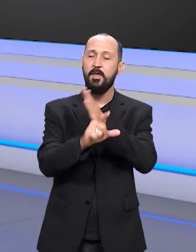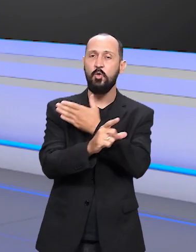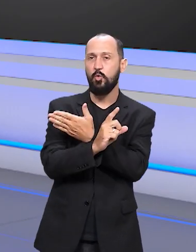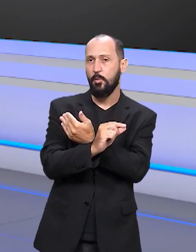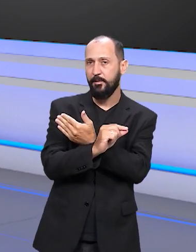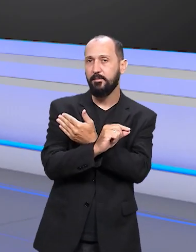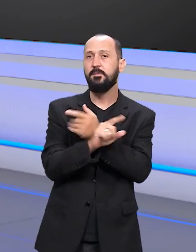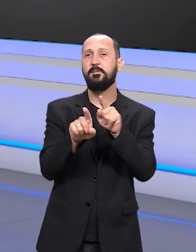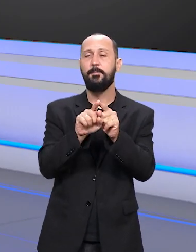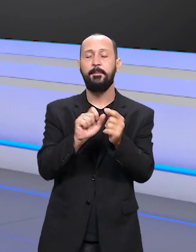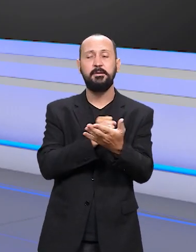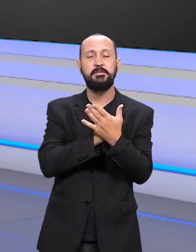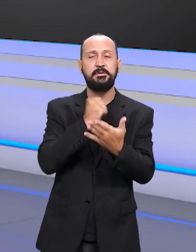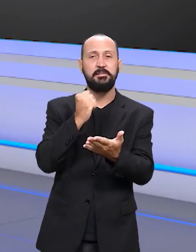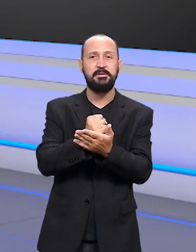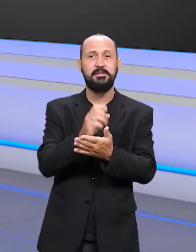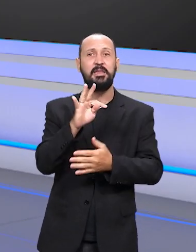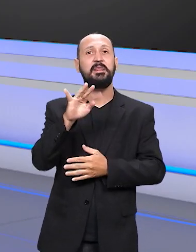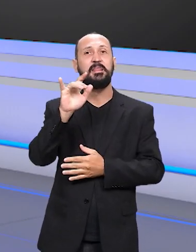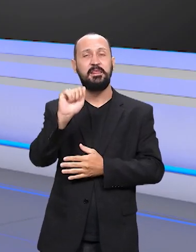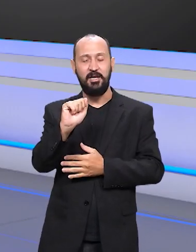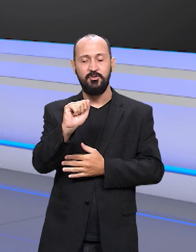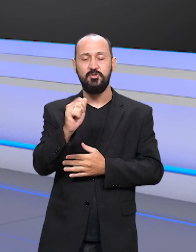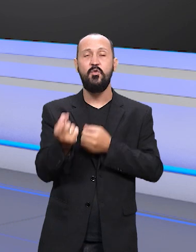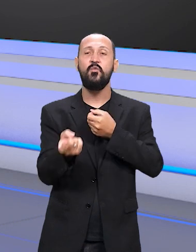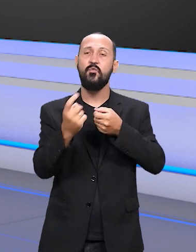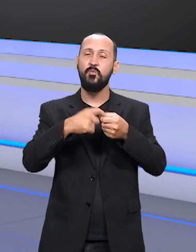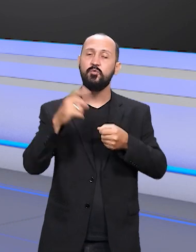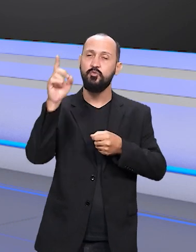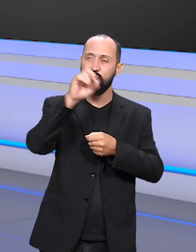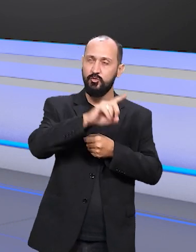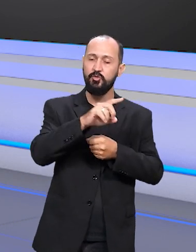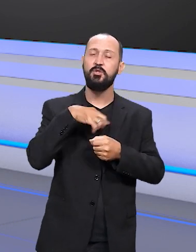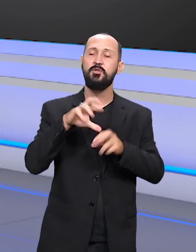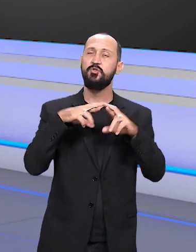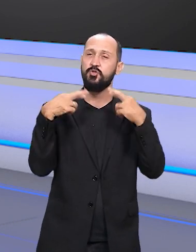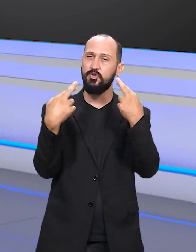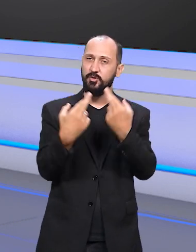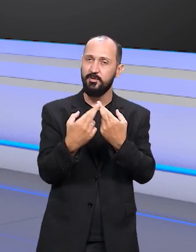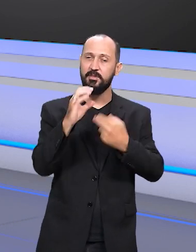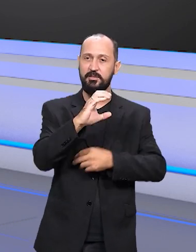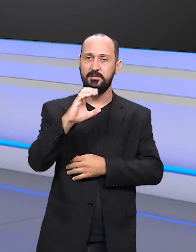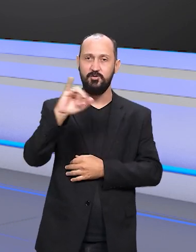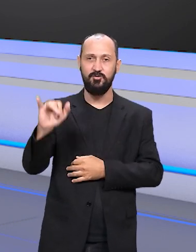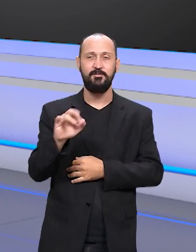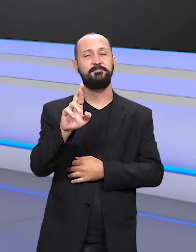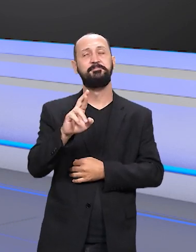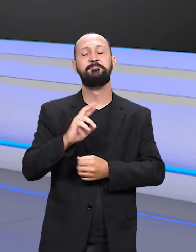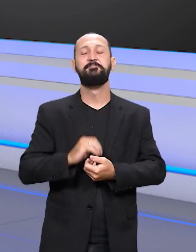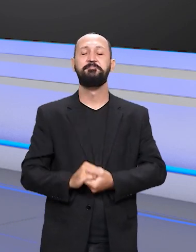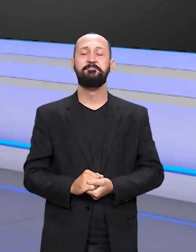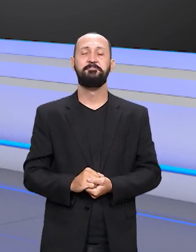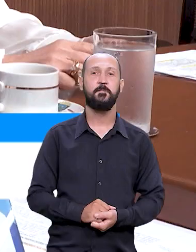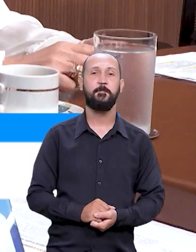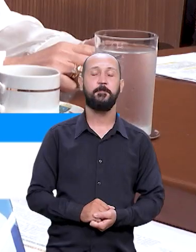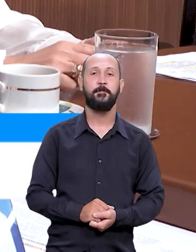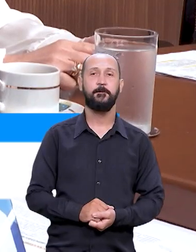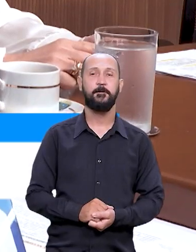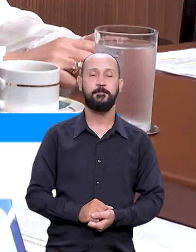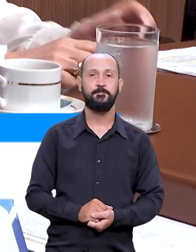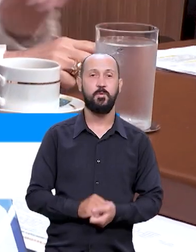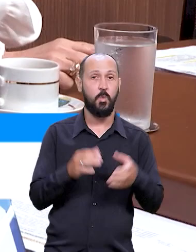Leis do Pantanal e das taxas cartorárias são devolvidas em dia de reunião movimentada na CCJR.